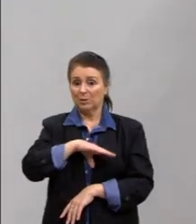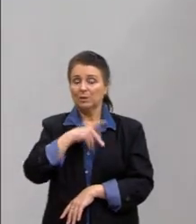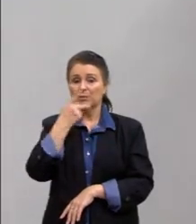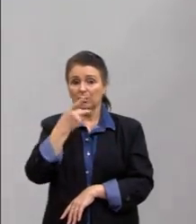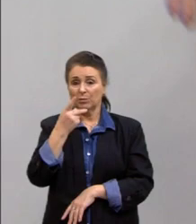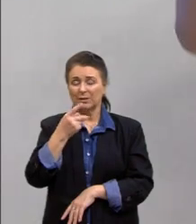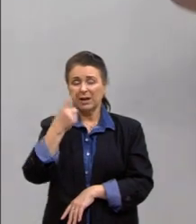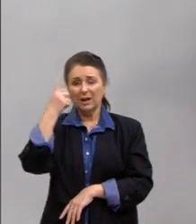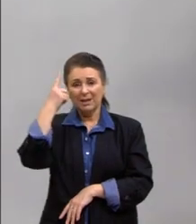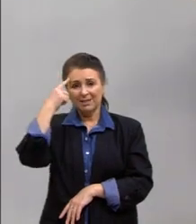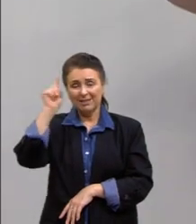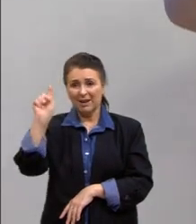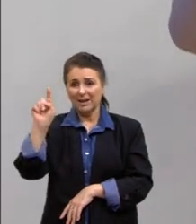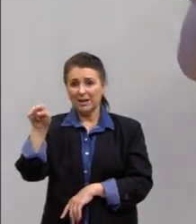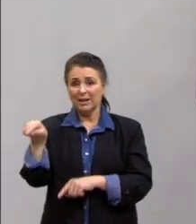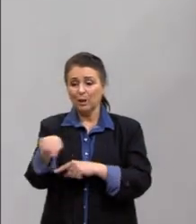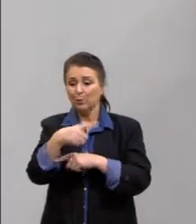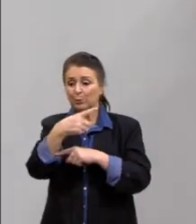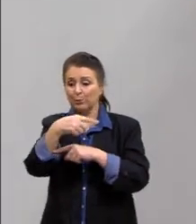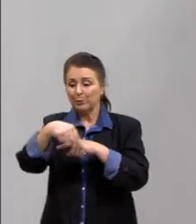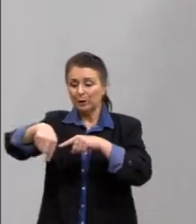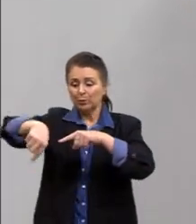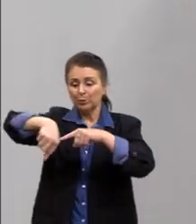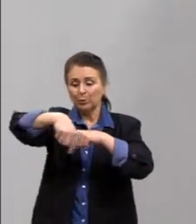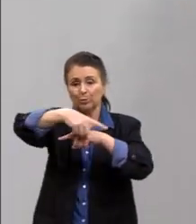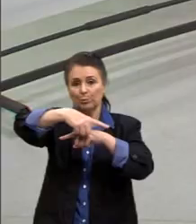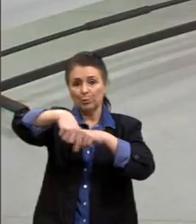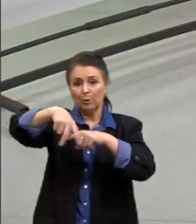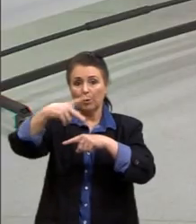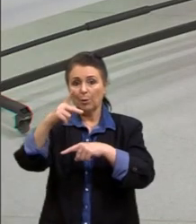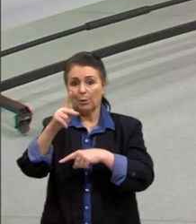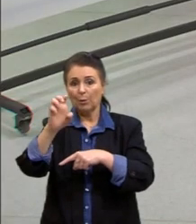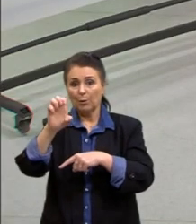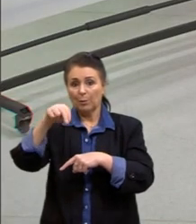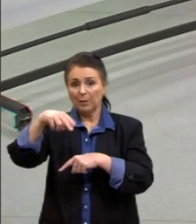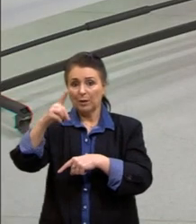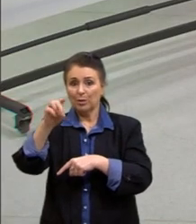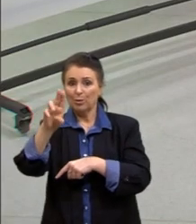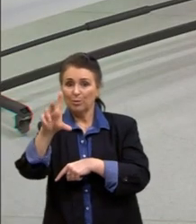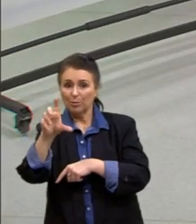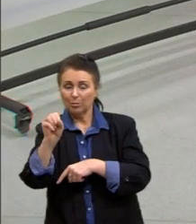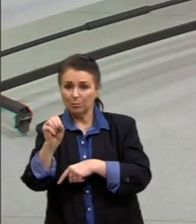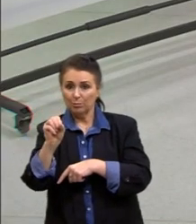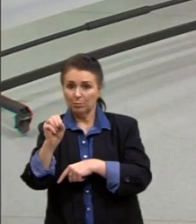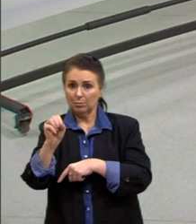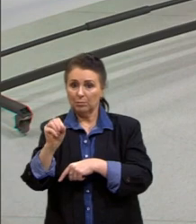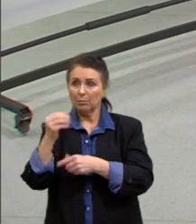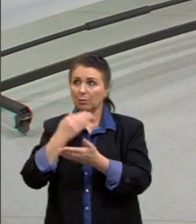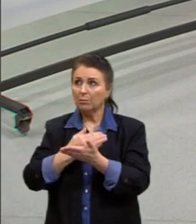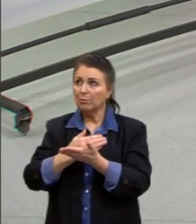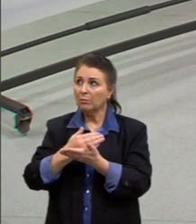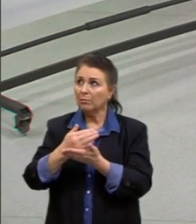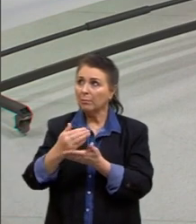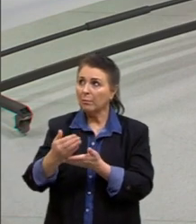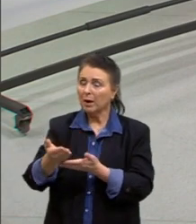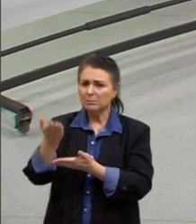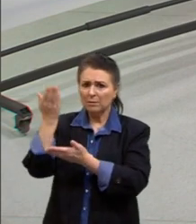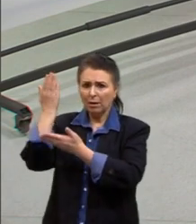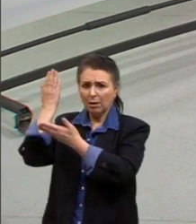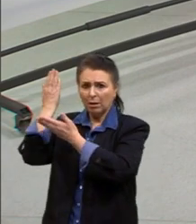que a gente sai de um momento histórico vai para outro que o extremo oposto e volta né Isso pode